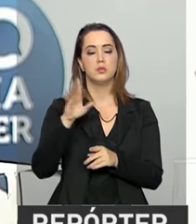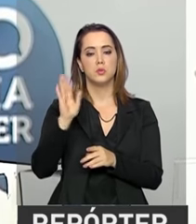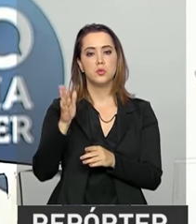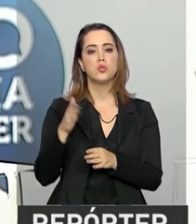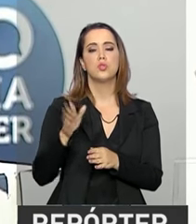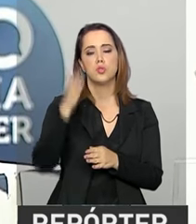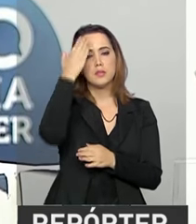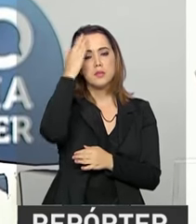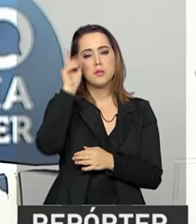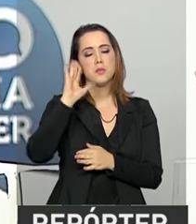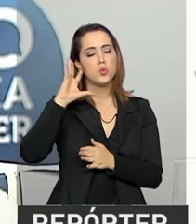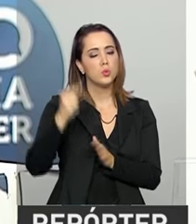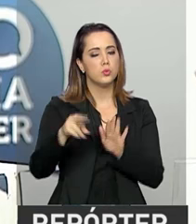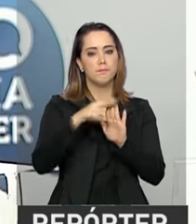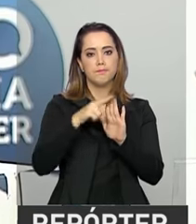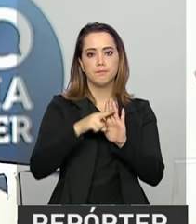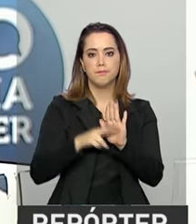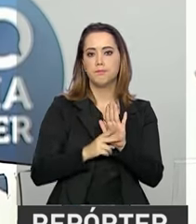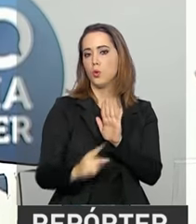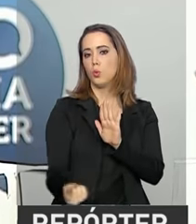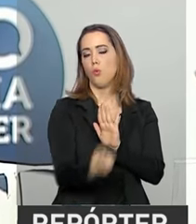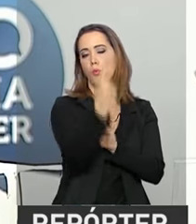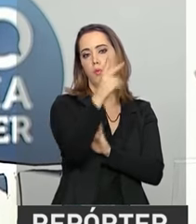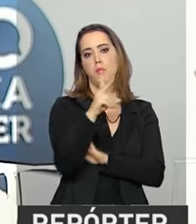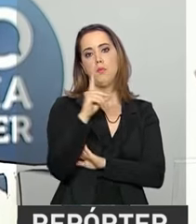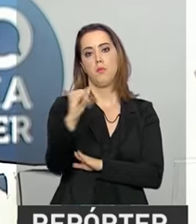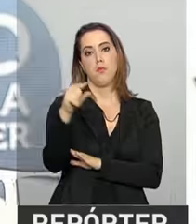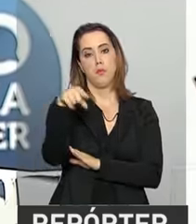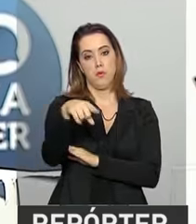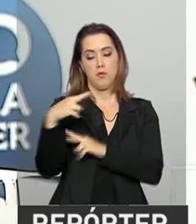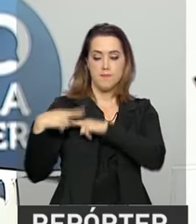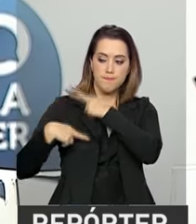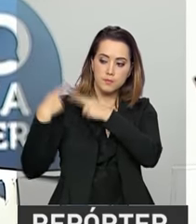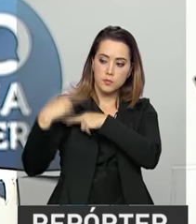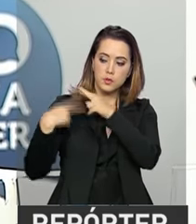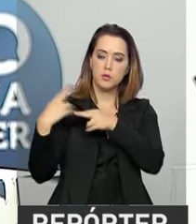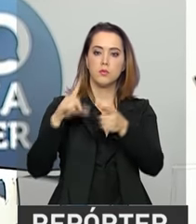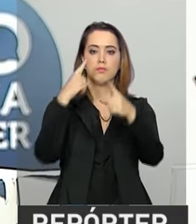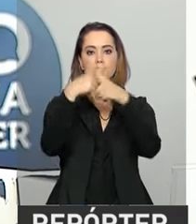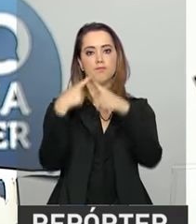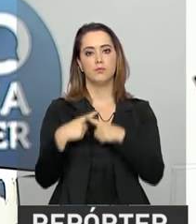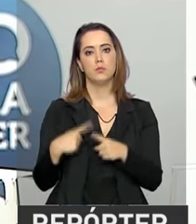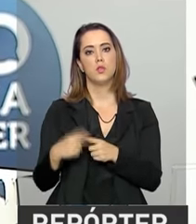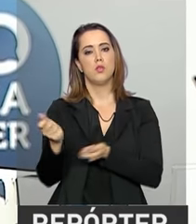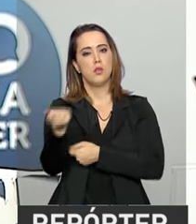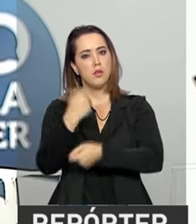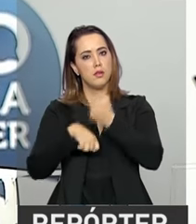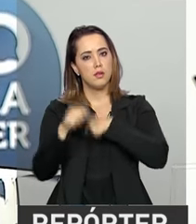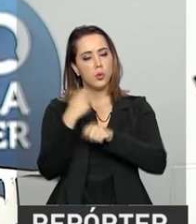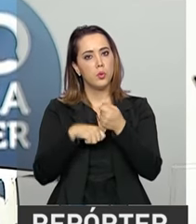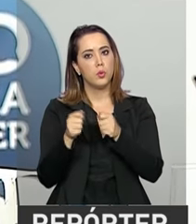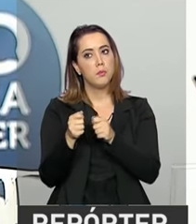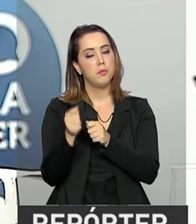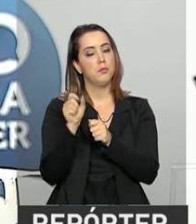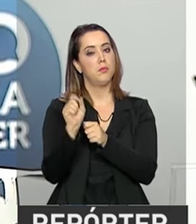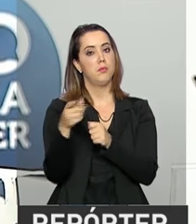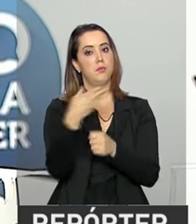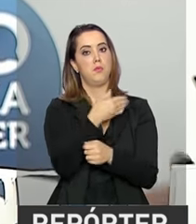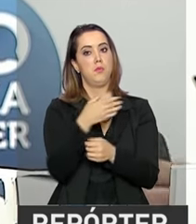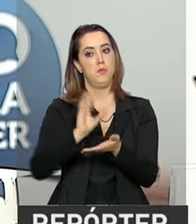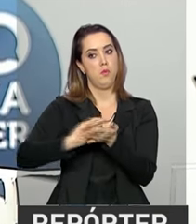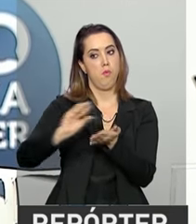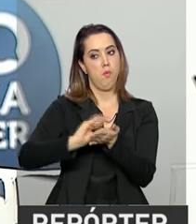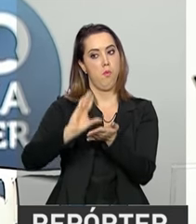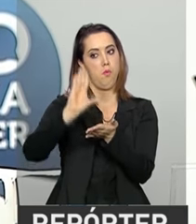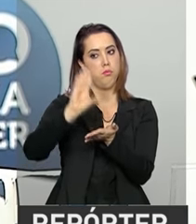estabelecemos desde o primeiro dia esses seriam jogos do legado que esses seriam jogos da economia de recursos públicos nunca antes